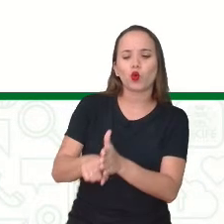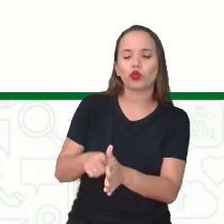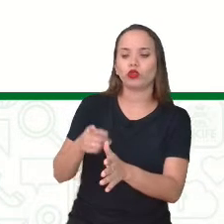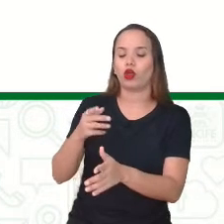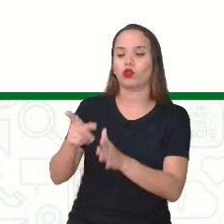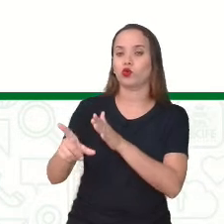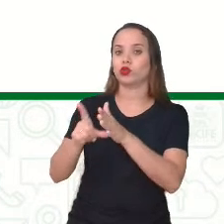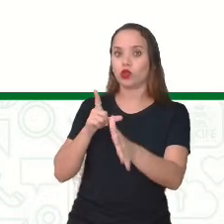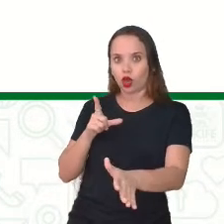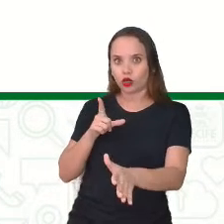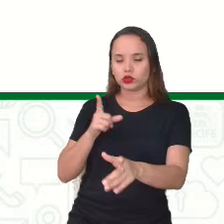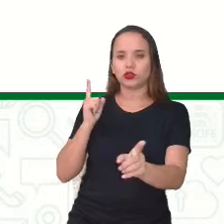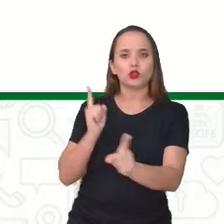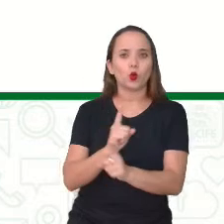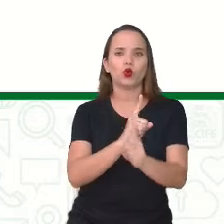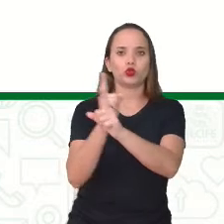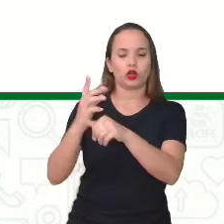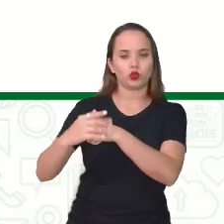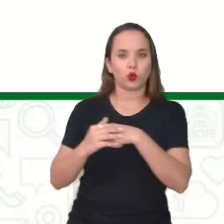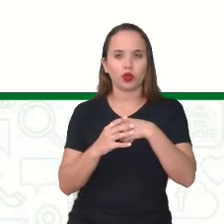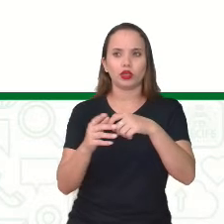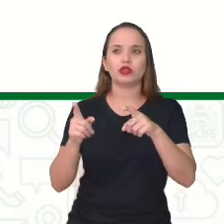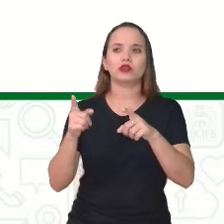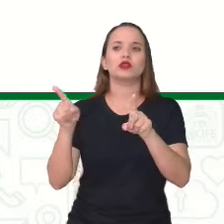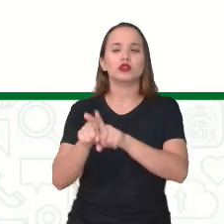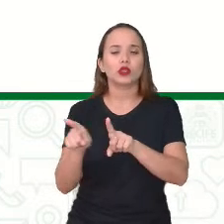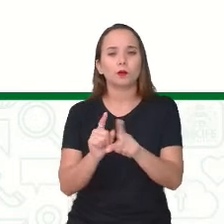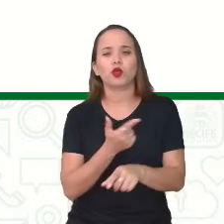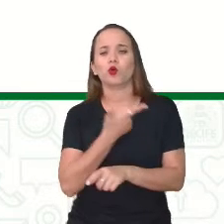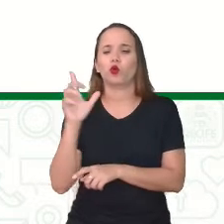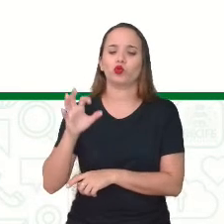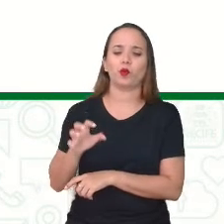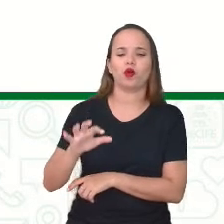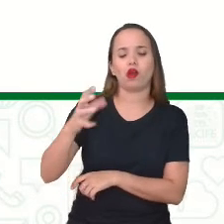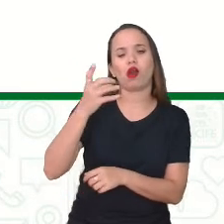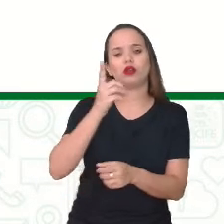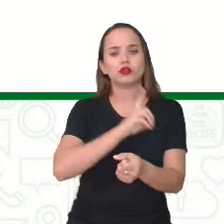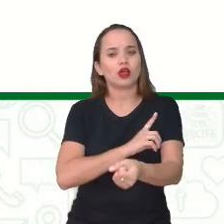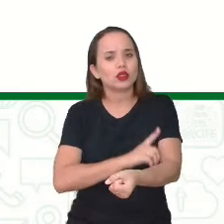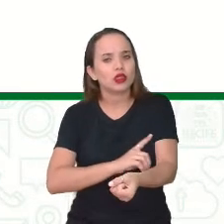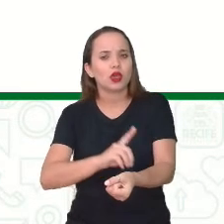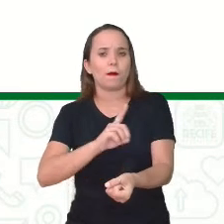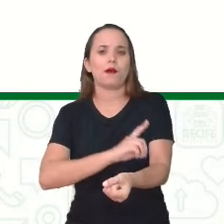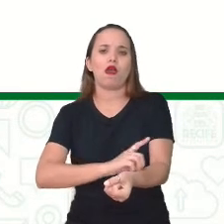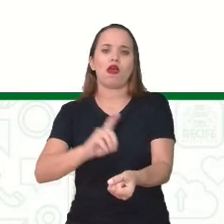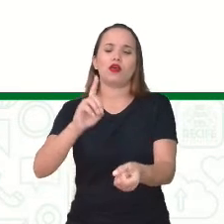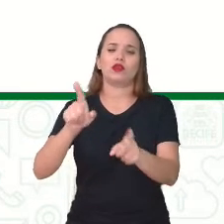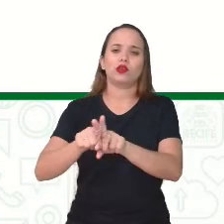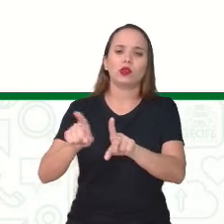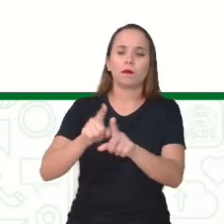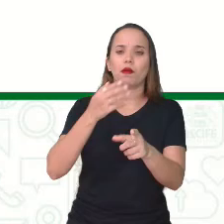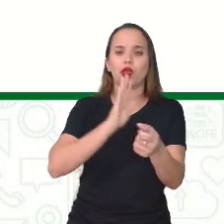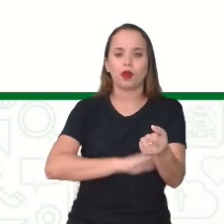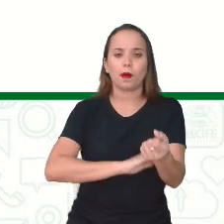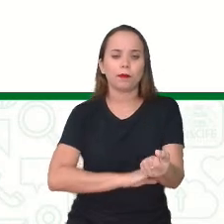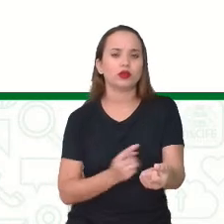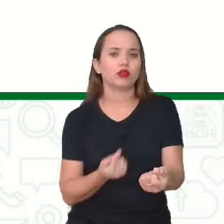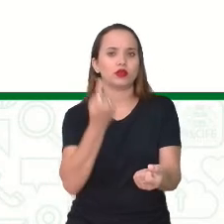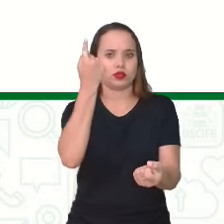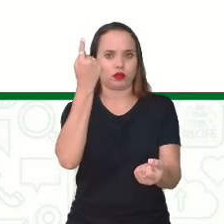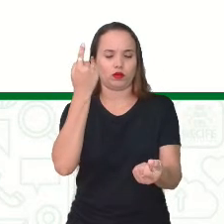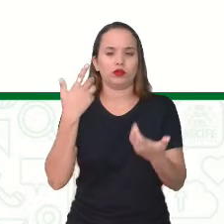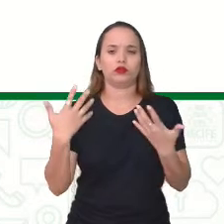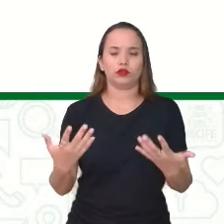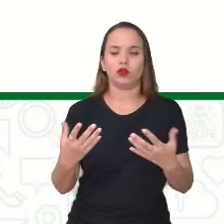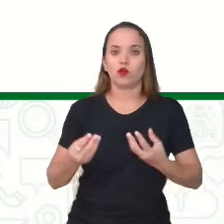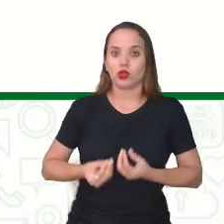de doenças cardiovasculares, cânceres e outras doenças, como diabetes e hipertensão, beneficiando 55 milhões